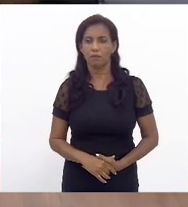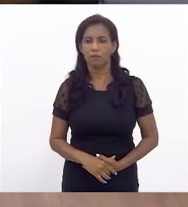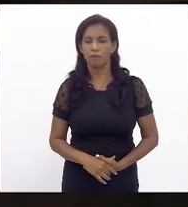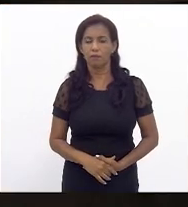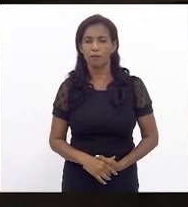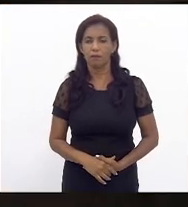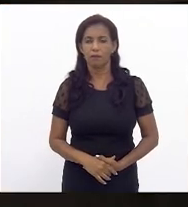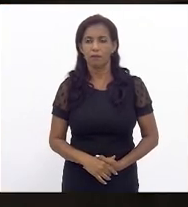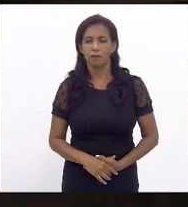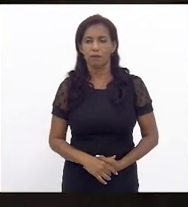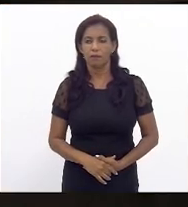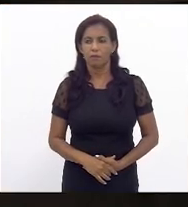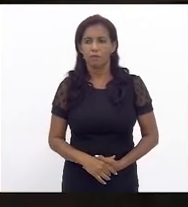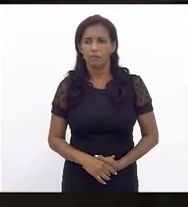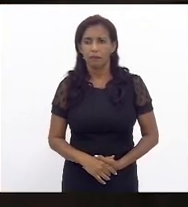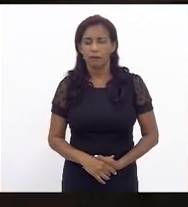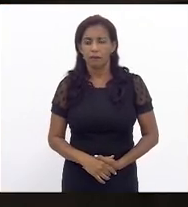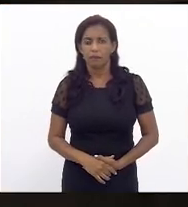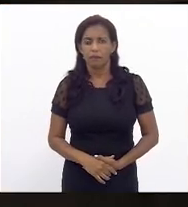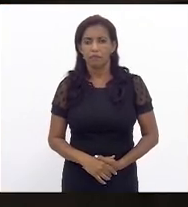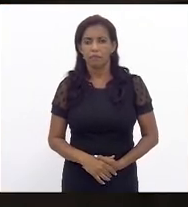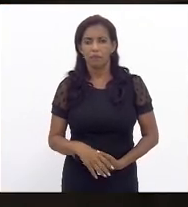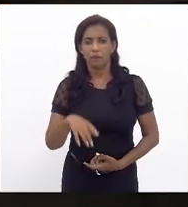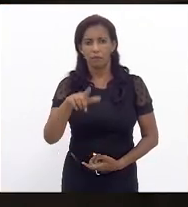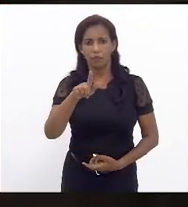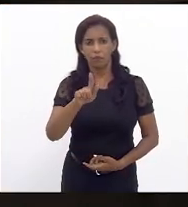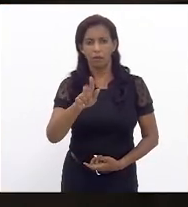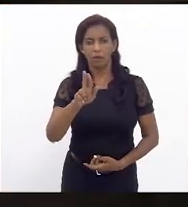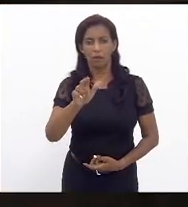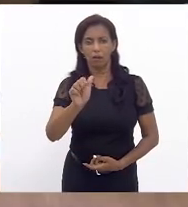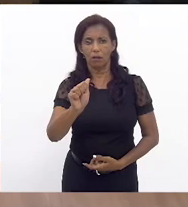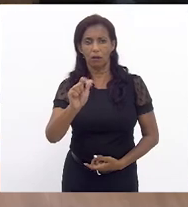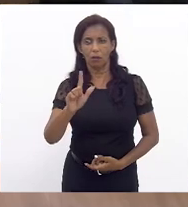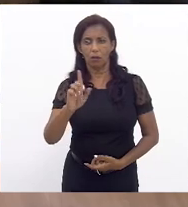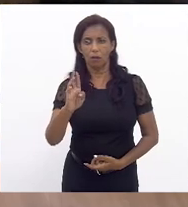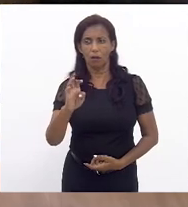Deputado Márcio Canella. Deputado Márcio Galberto.